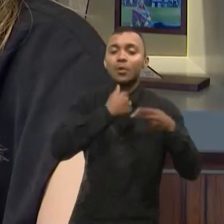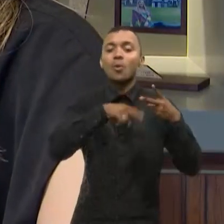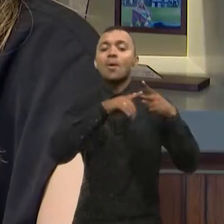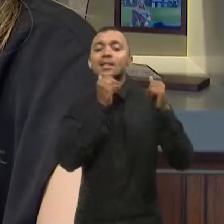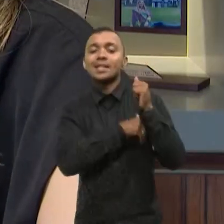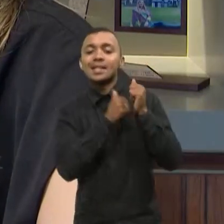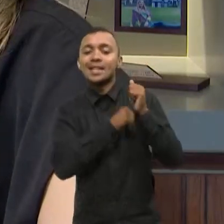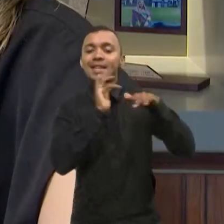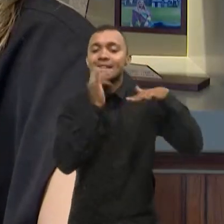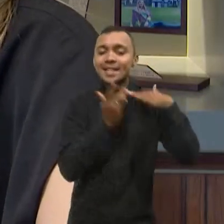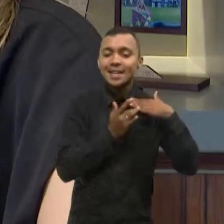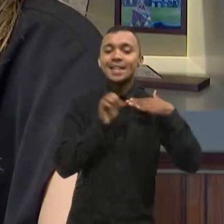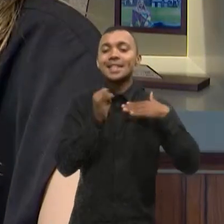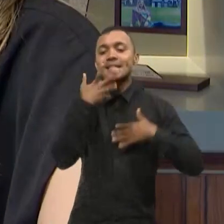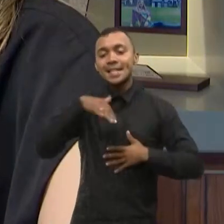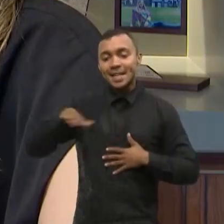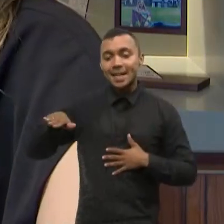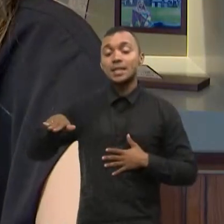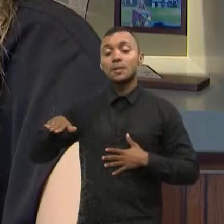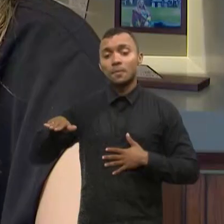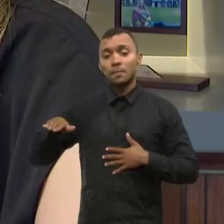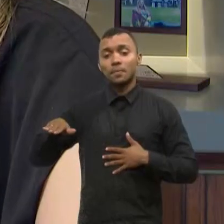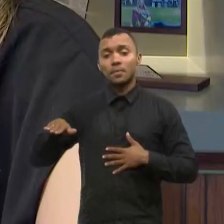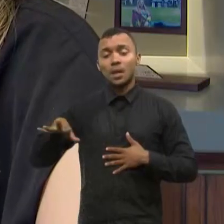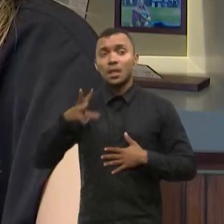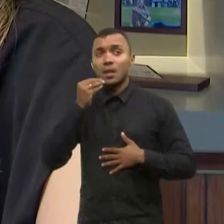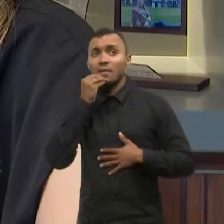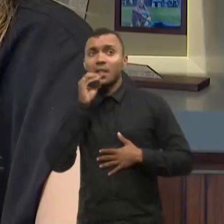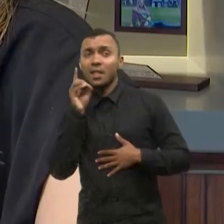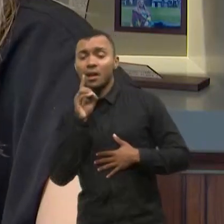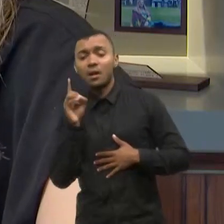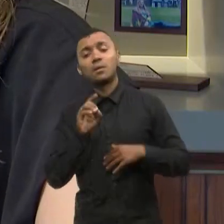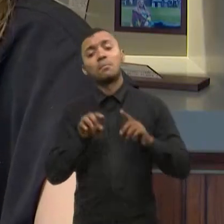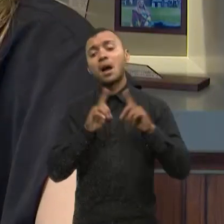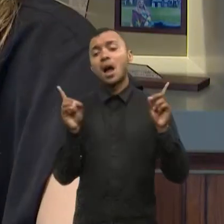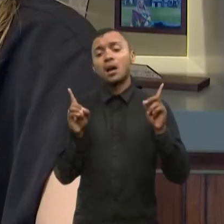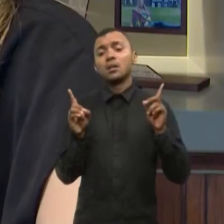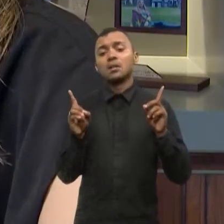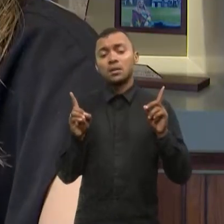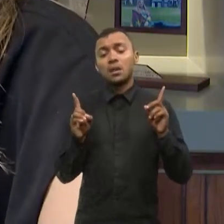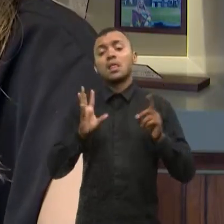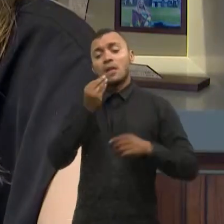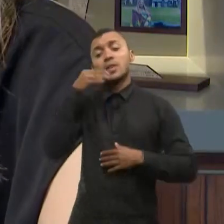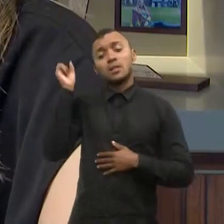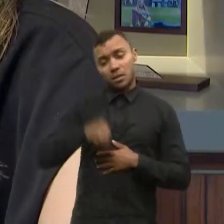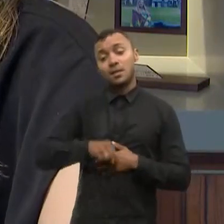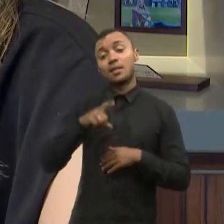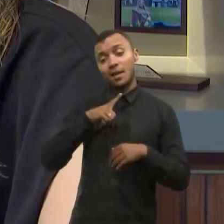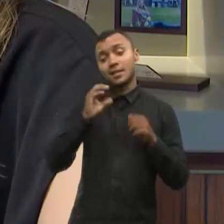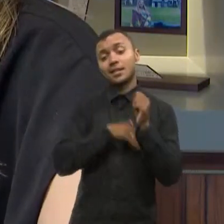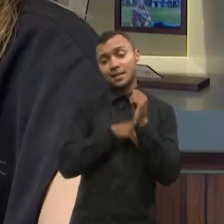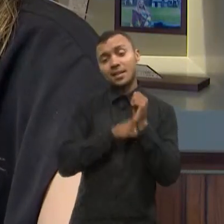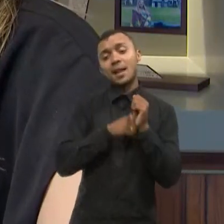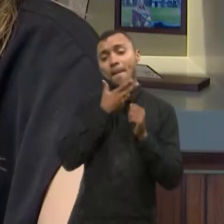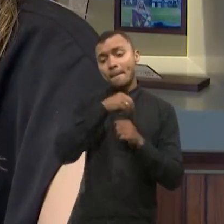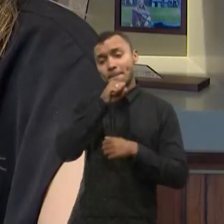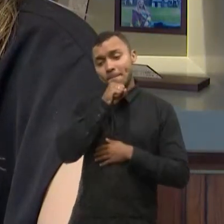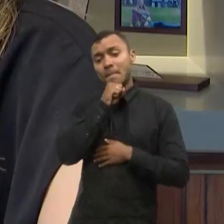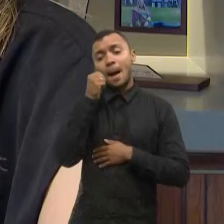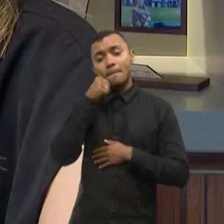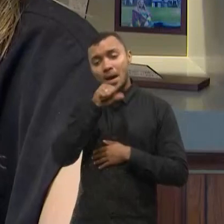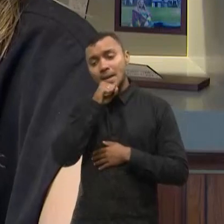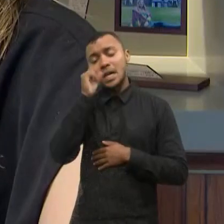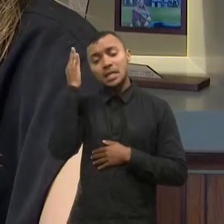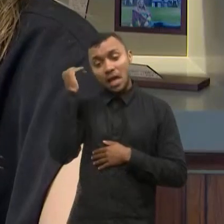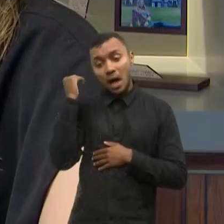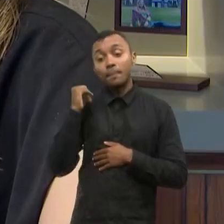sociais de uma criança pequena. É o ideal que nem tivesse, mas eu estou falando já na hipótese de ter. Existem, inclusive, ferramentas